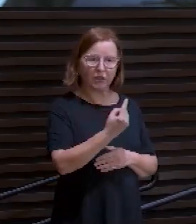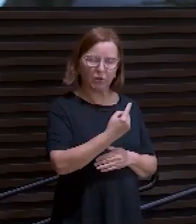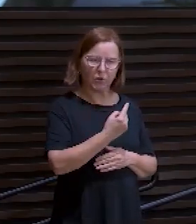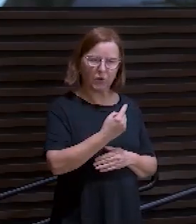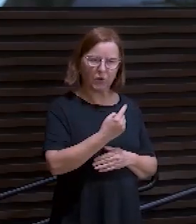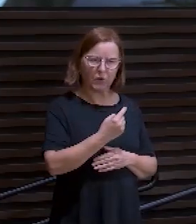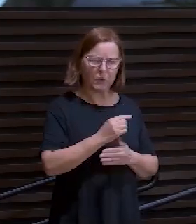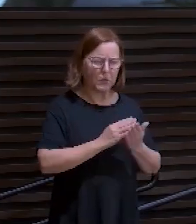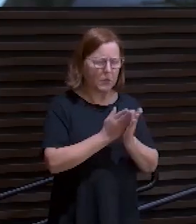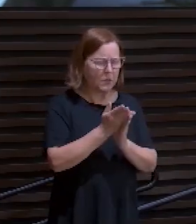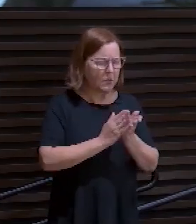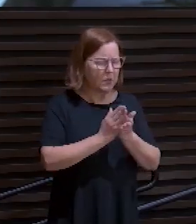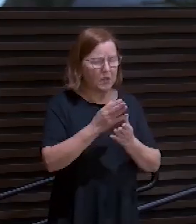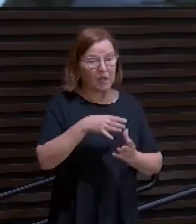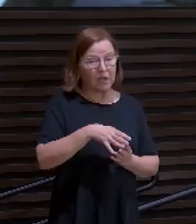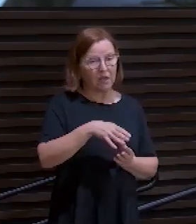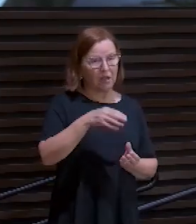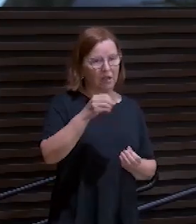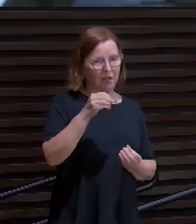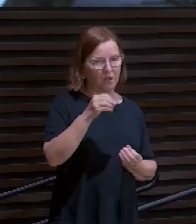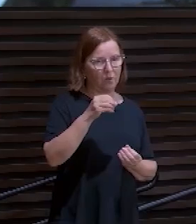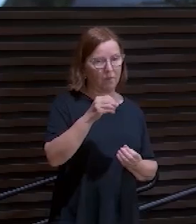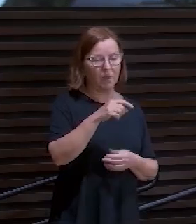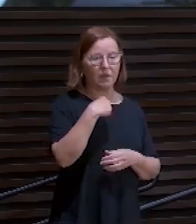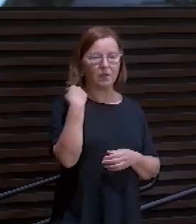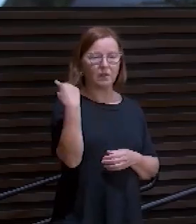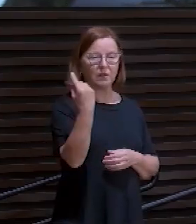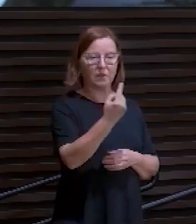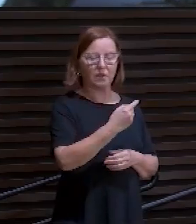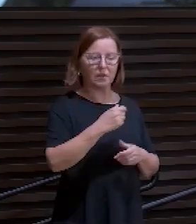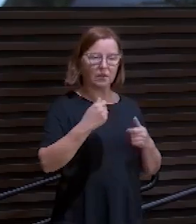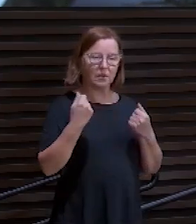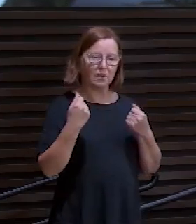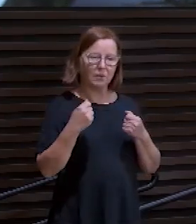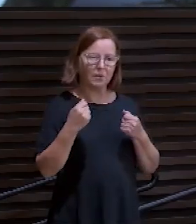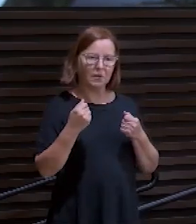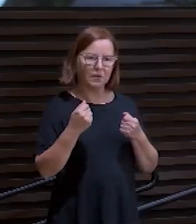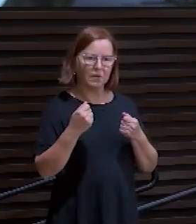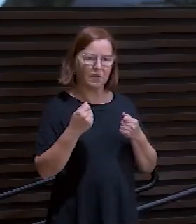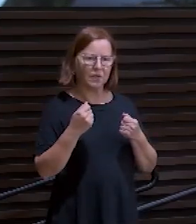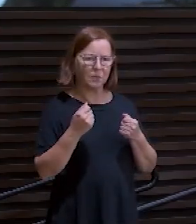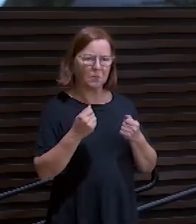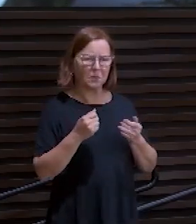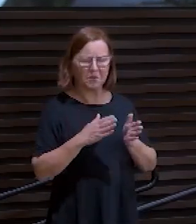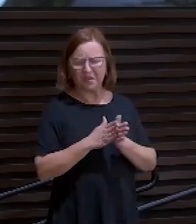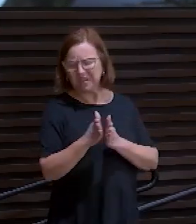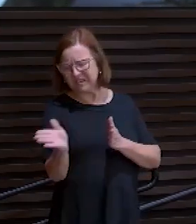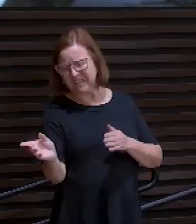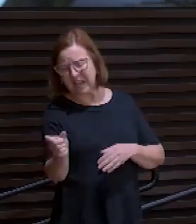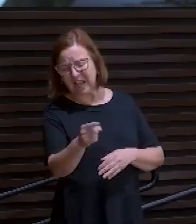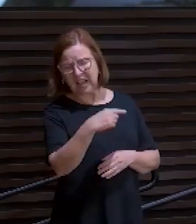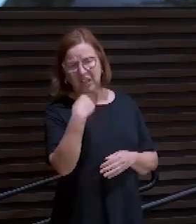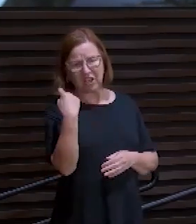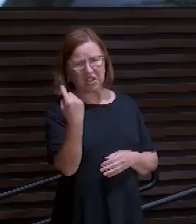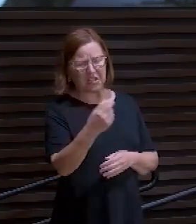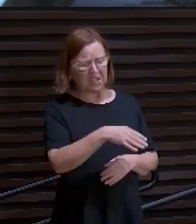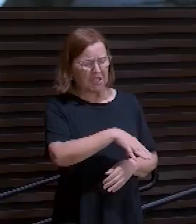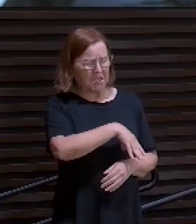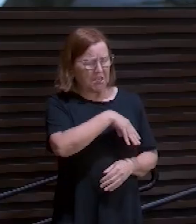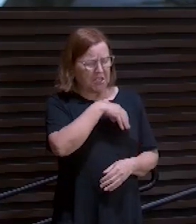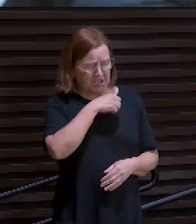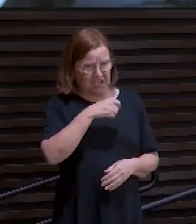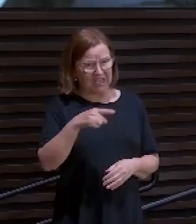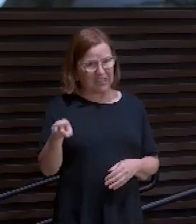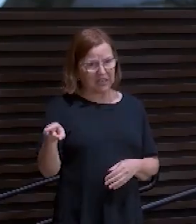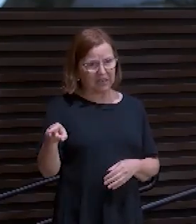alma, nós precisamos desviar nossa ira delas. Porque não é contra a carne e sangue que nós militamos,